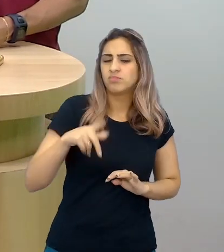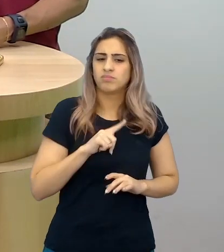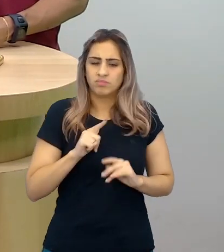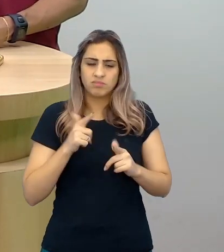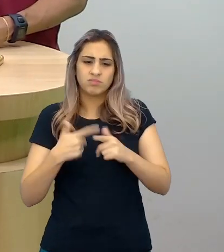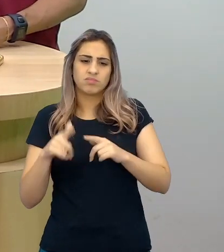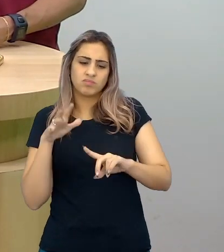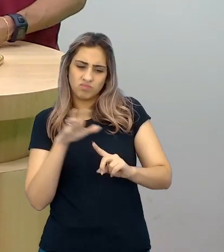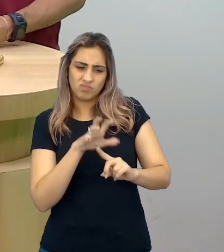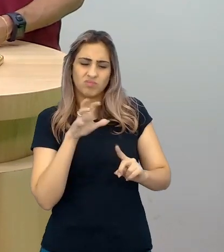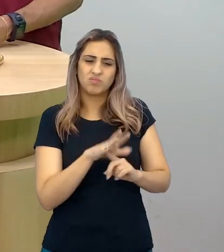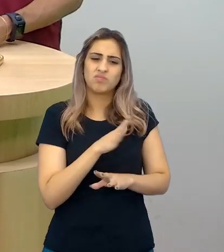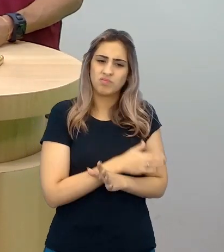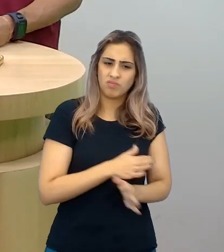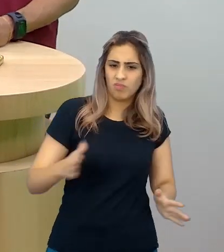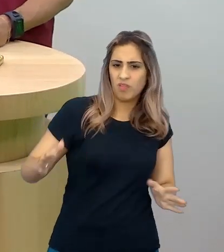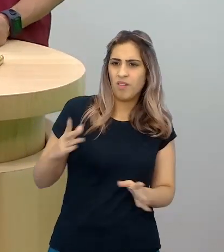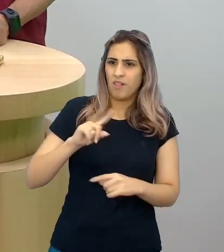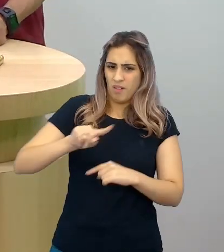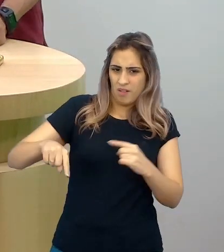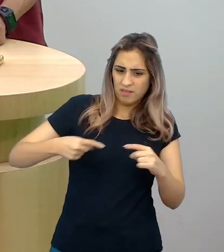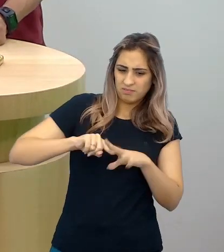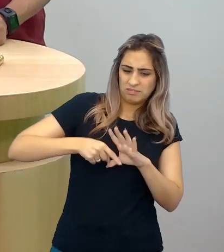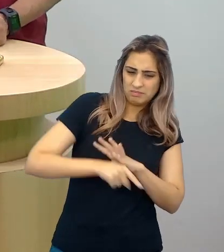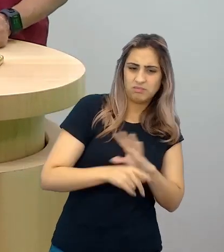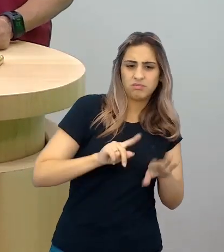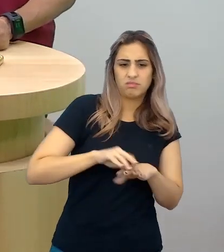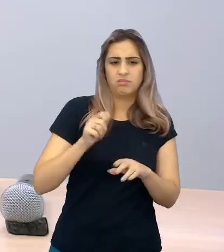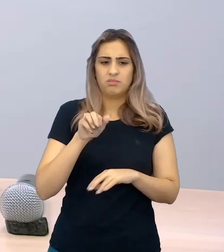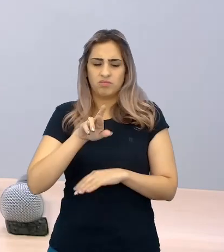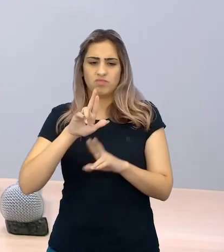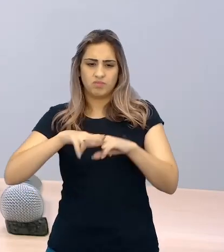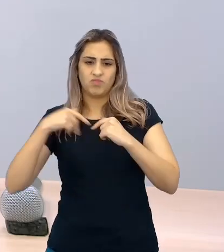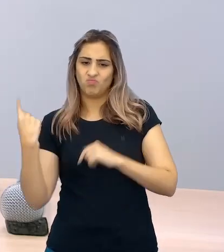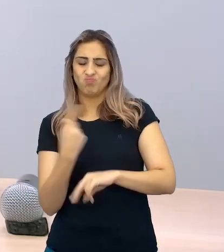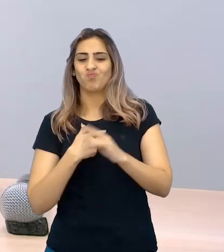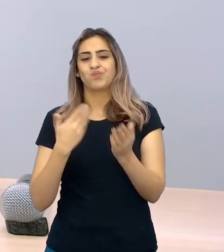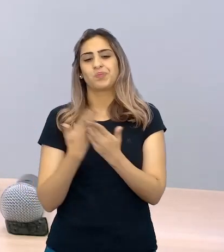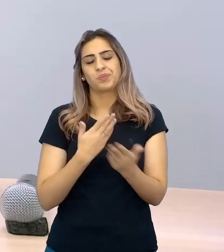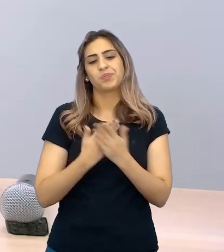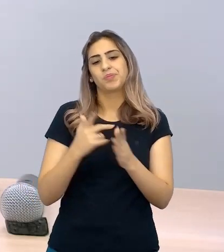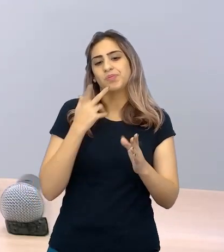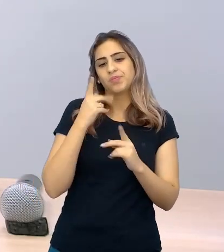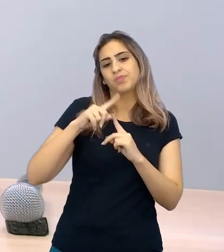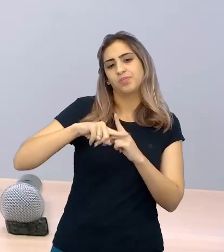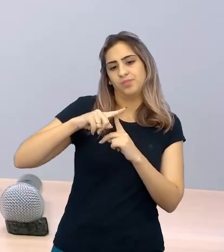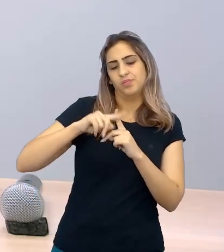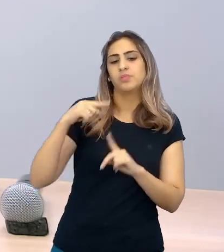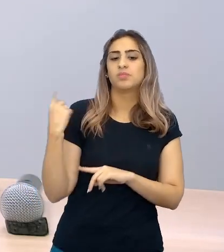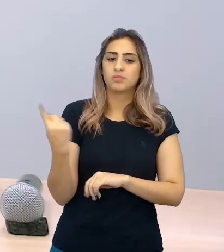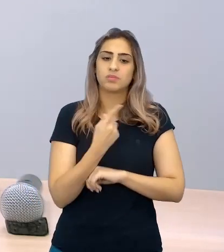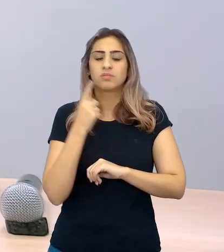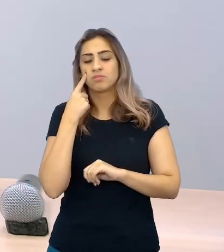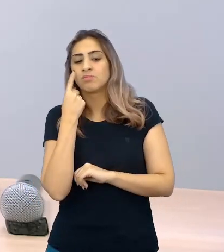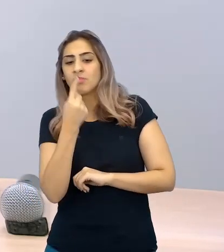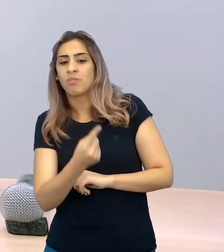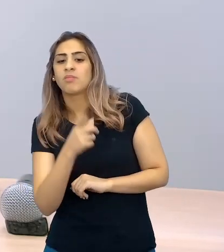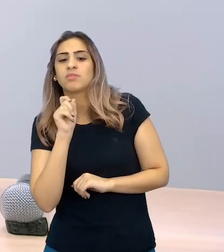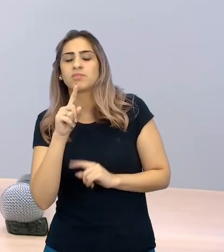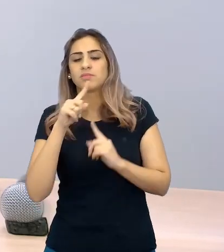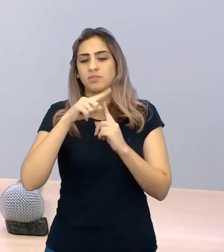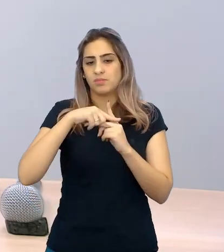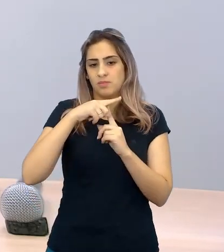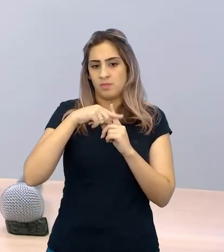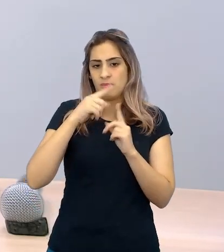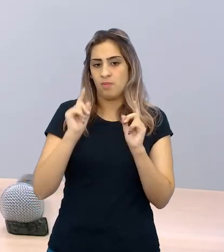coisa, influencia lá nos extremos, Sim. umidade do ar. Por isso que na nossa aula a gente vai falar sobre temperatura. Então, a gente vai ver aí